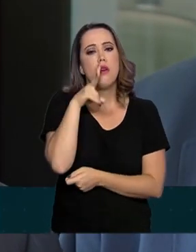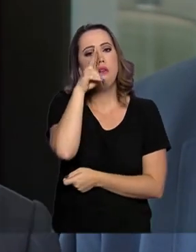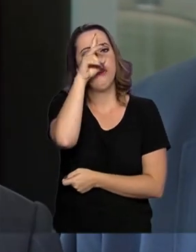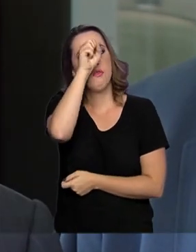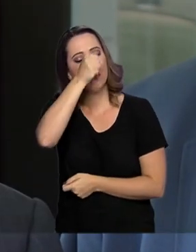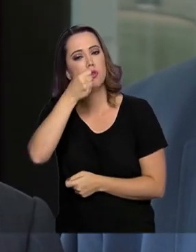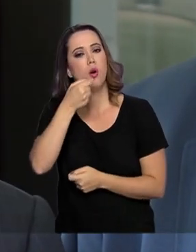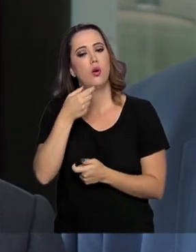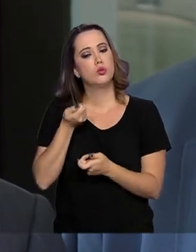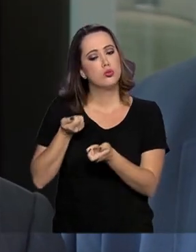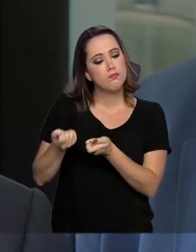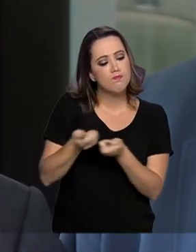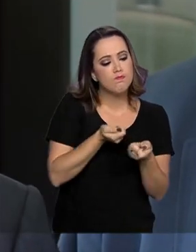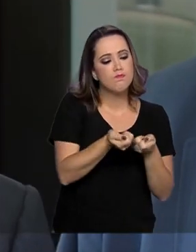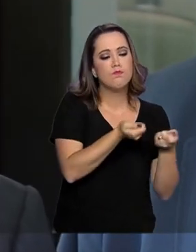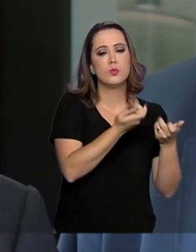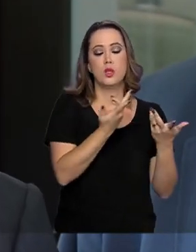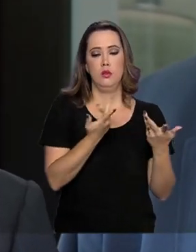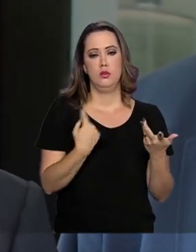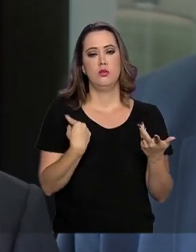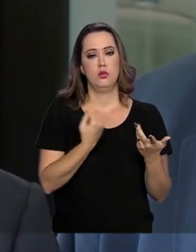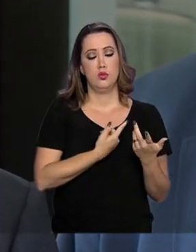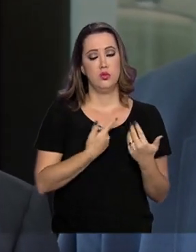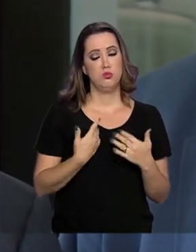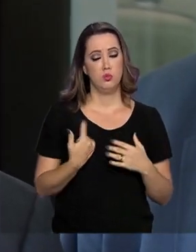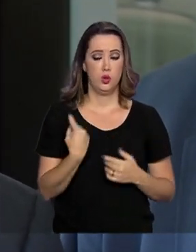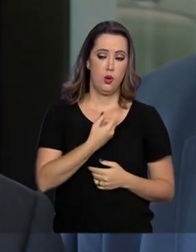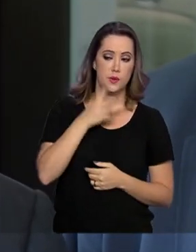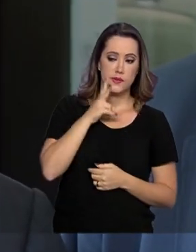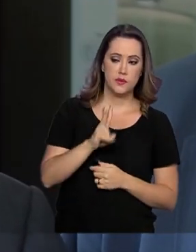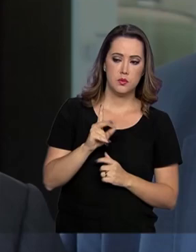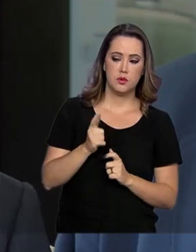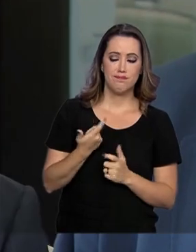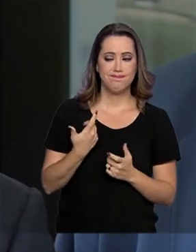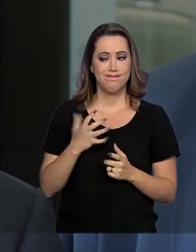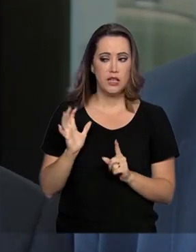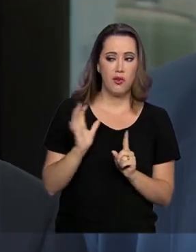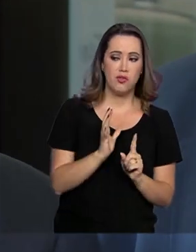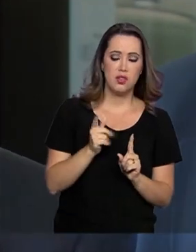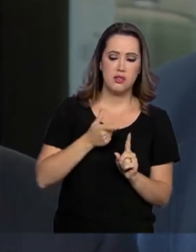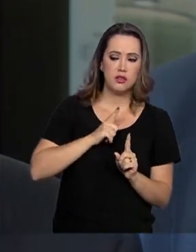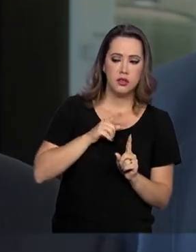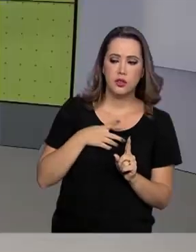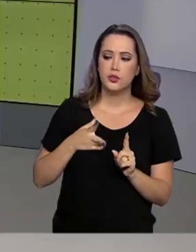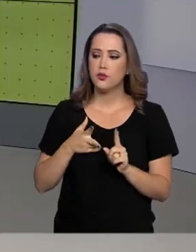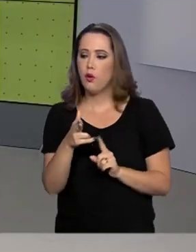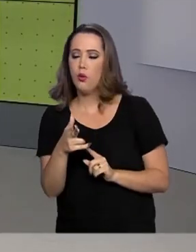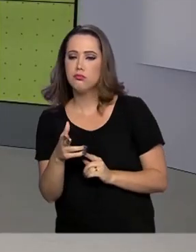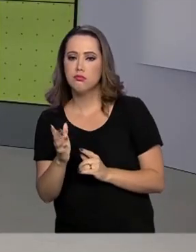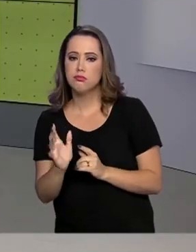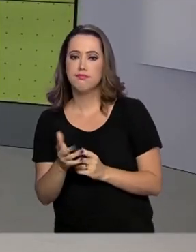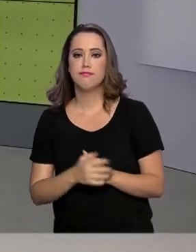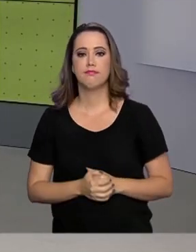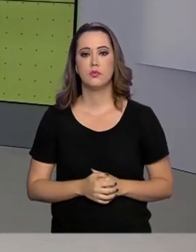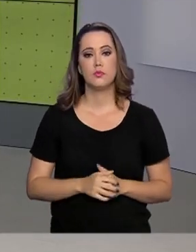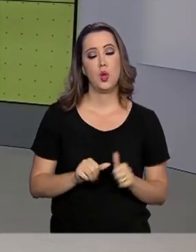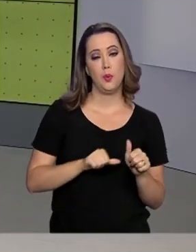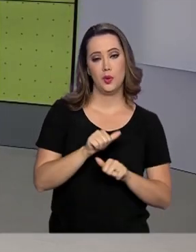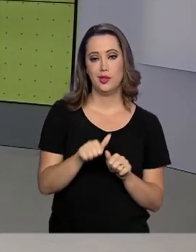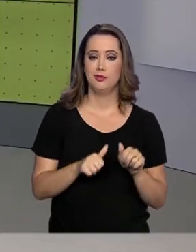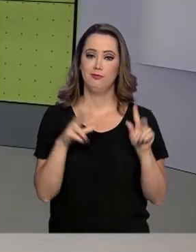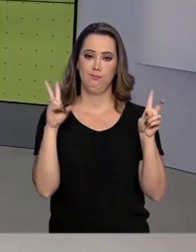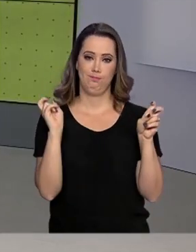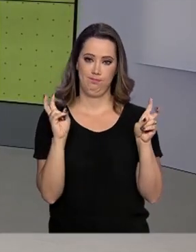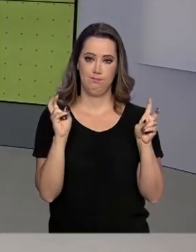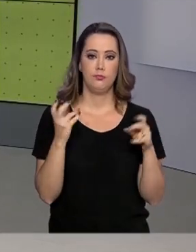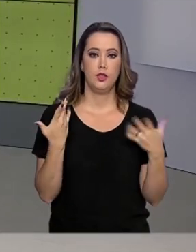muito bem monitorado e à medida que os impactos vão chegando, nós vamos neutralizar. Mudando um pouco de assunto,